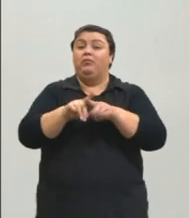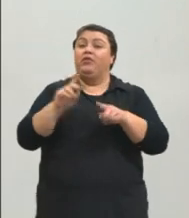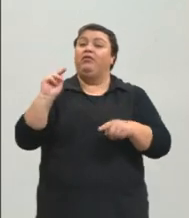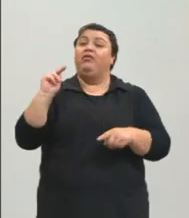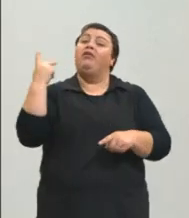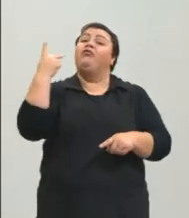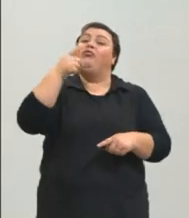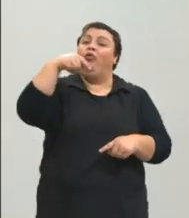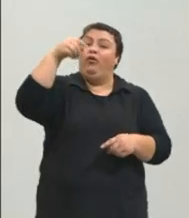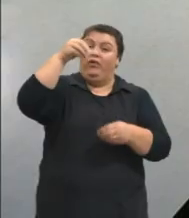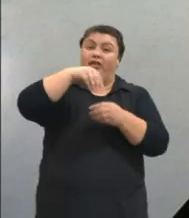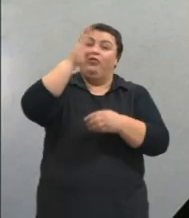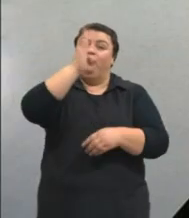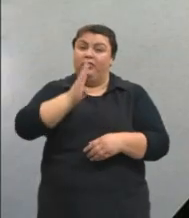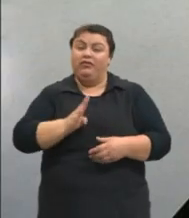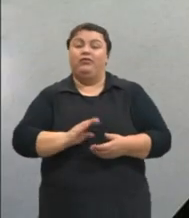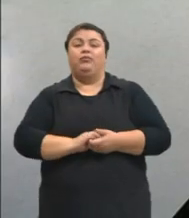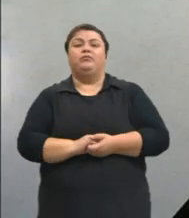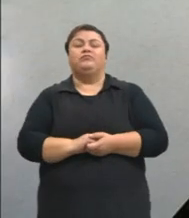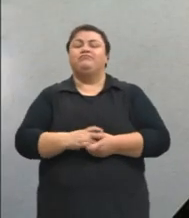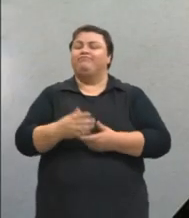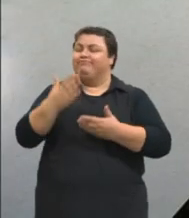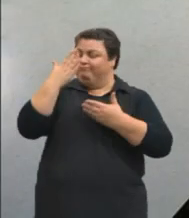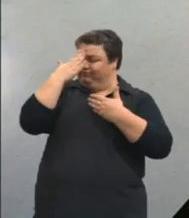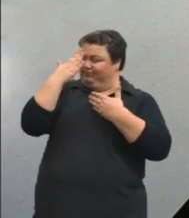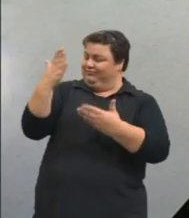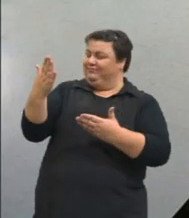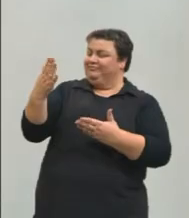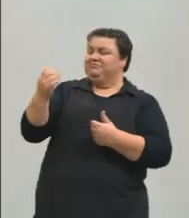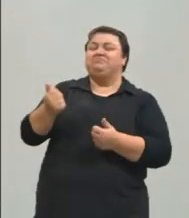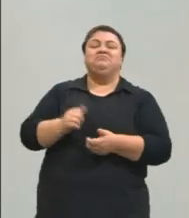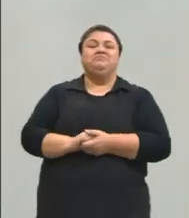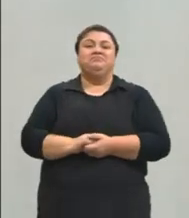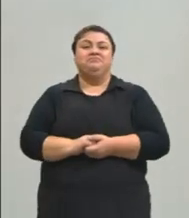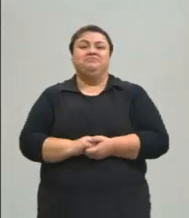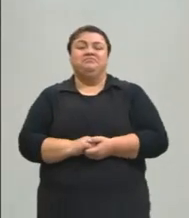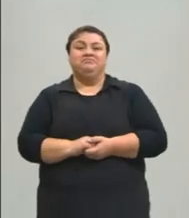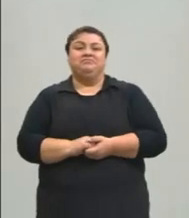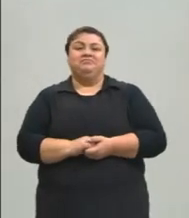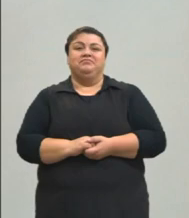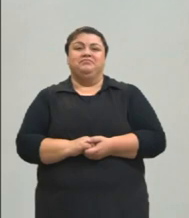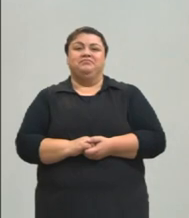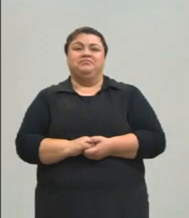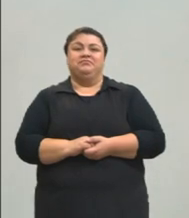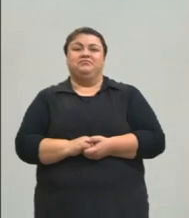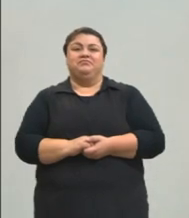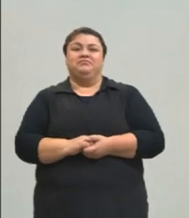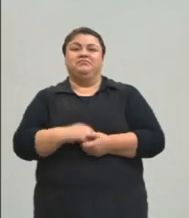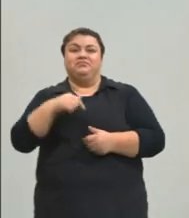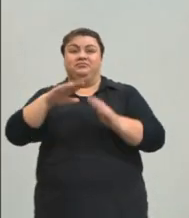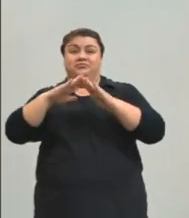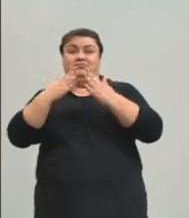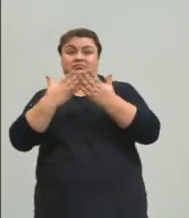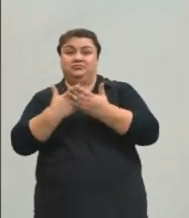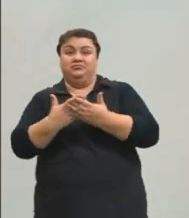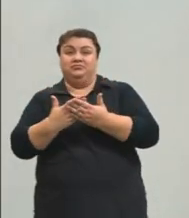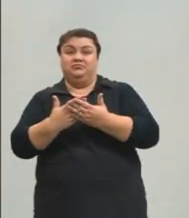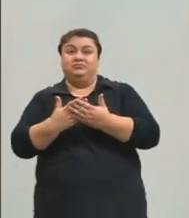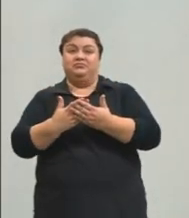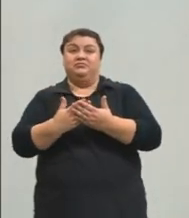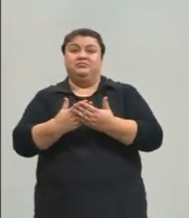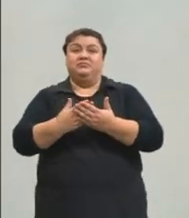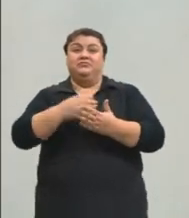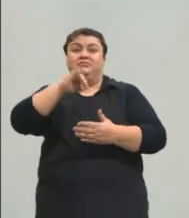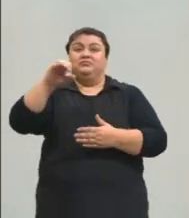Brasil. Beleza, eu que agradeço, professor. Bom, eu vim da Escola João Marques